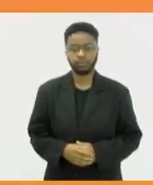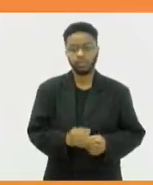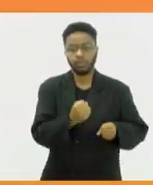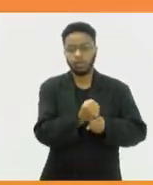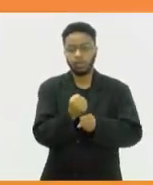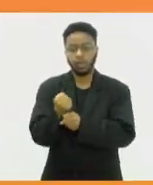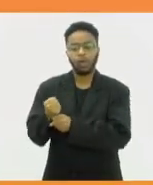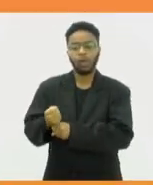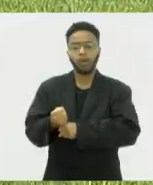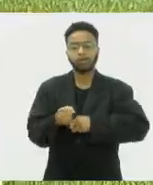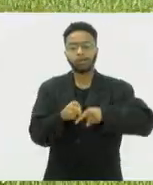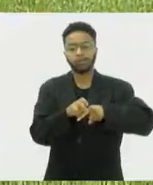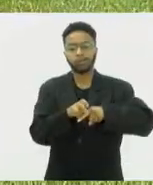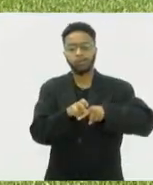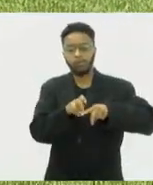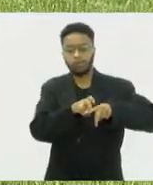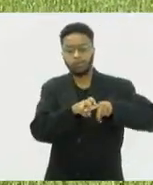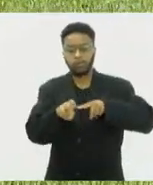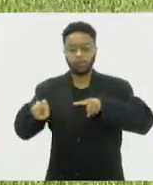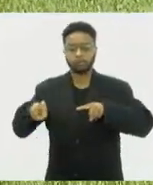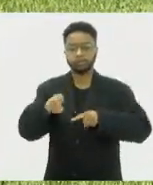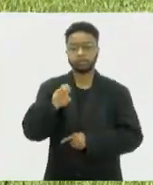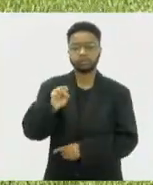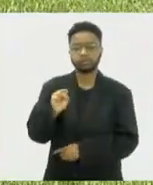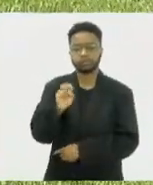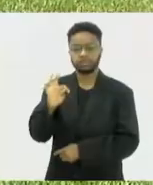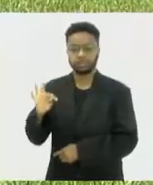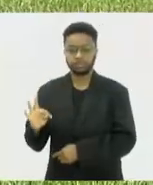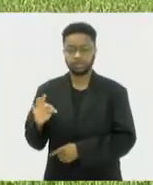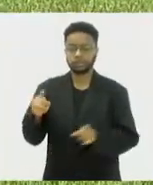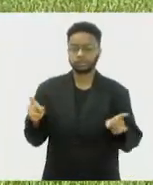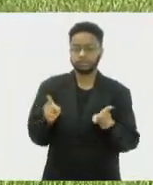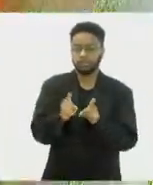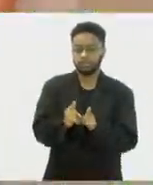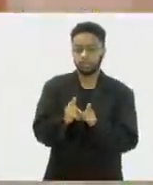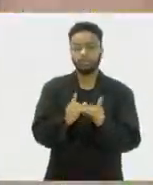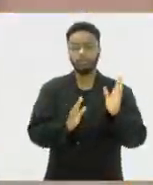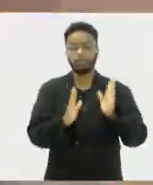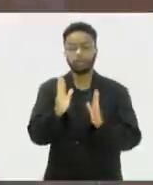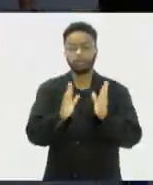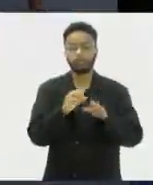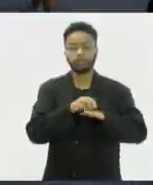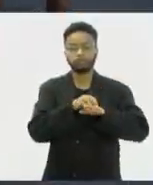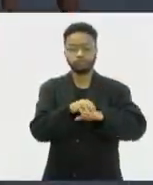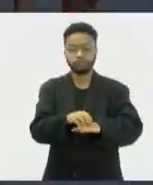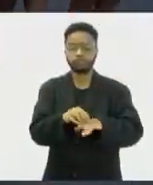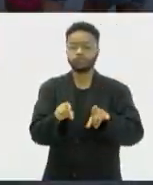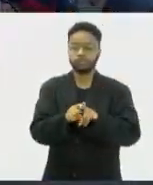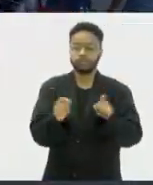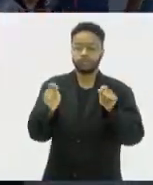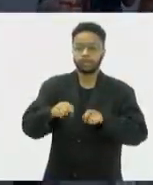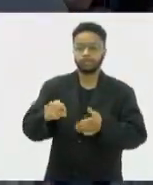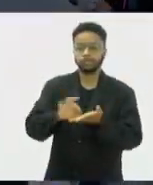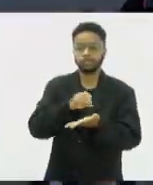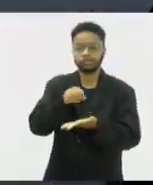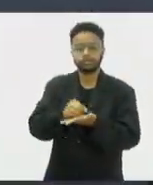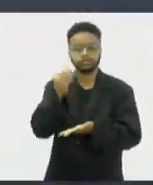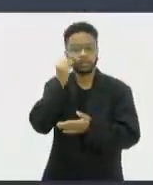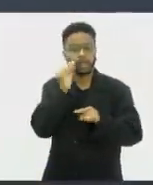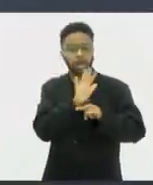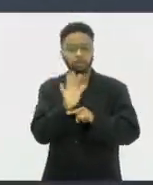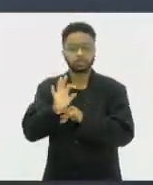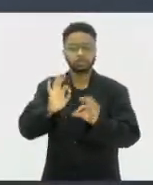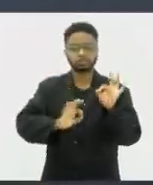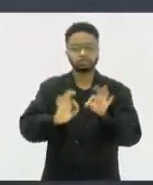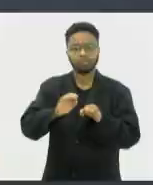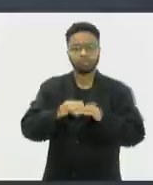Revitalização do bonde de Santa Teresa permite redução do intervalo na circulação. Ainda é possível se inscrever para ajudar na confecção